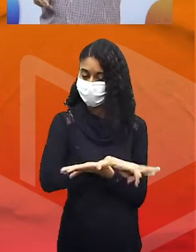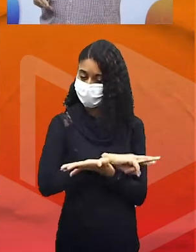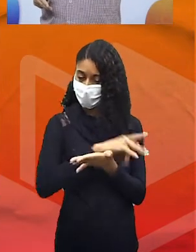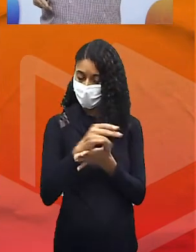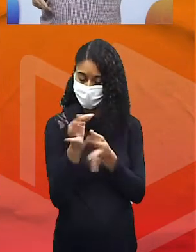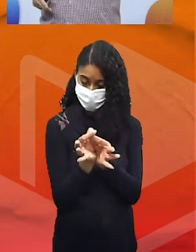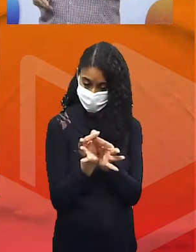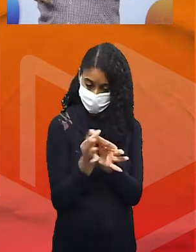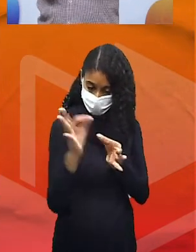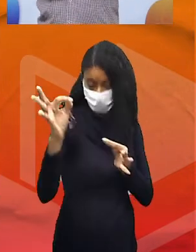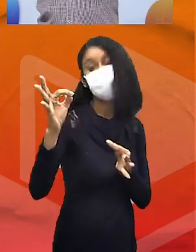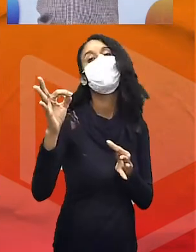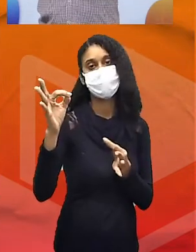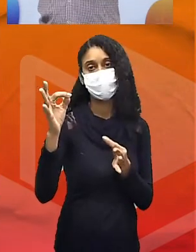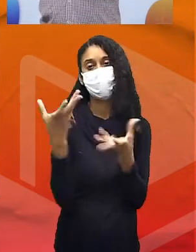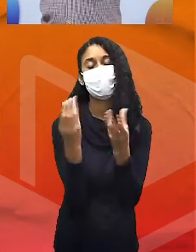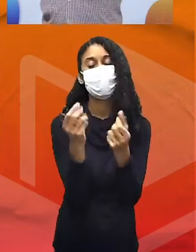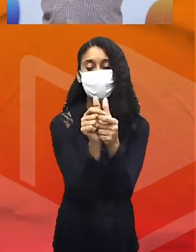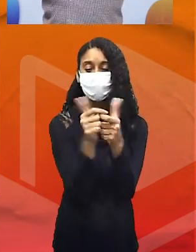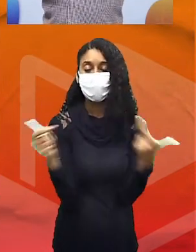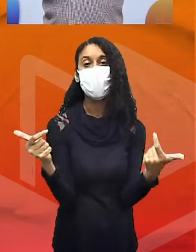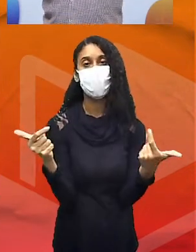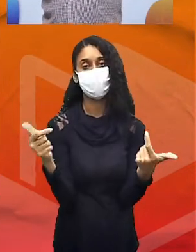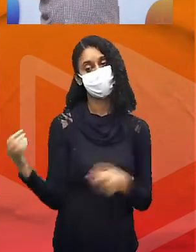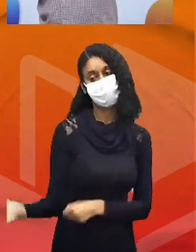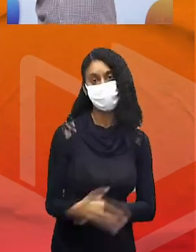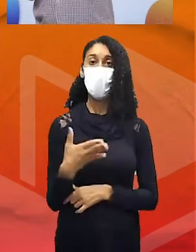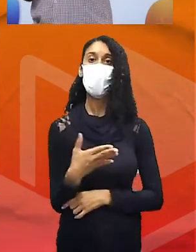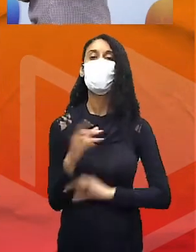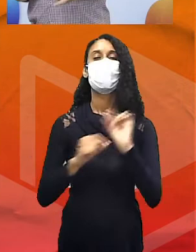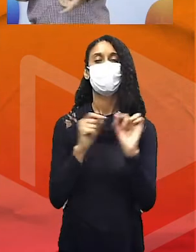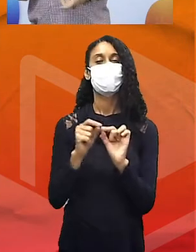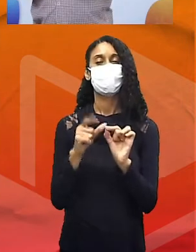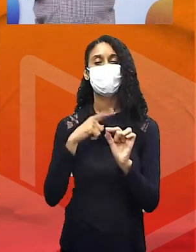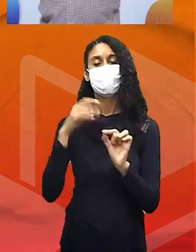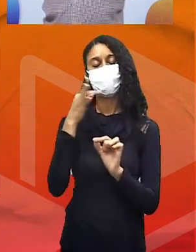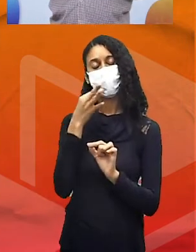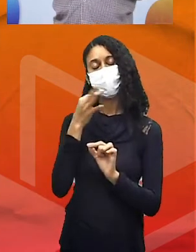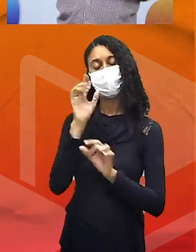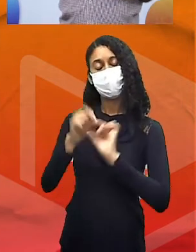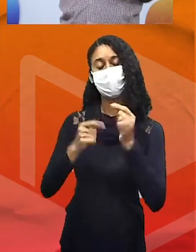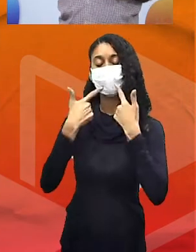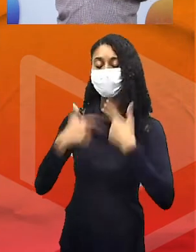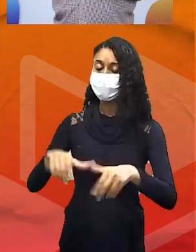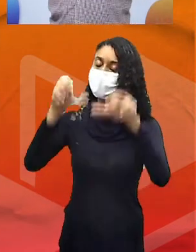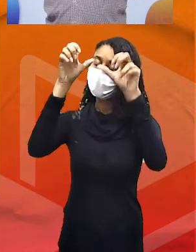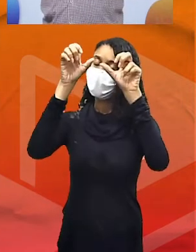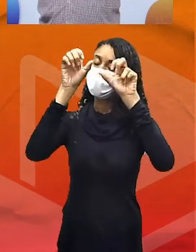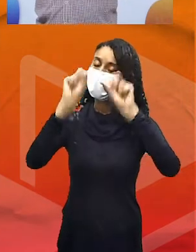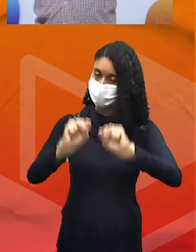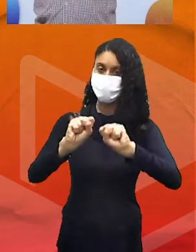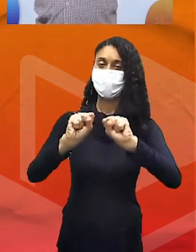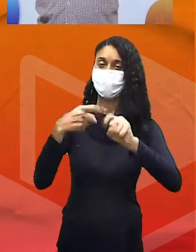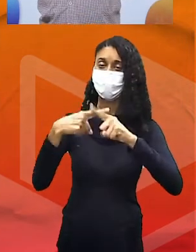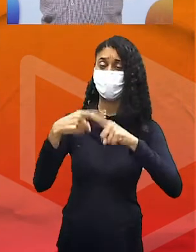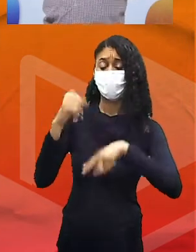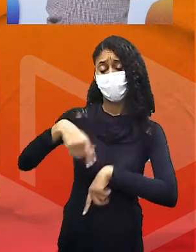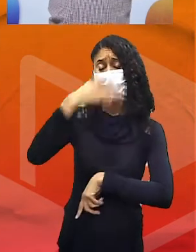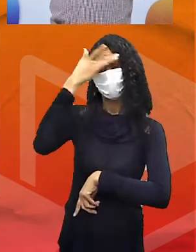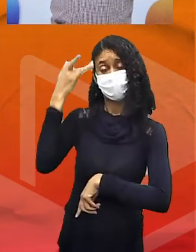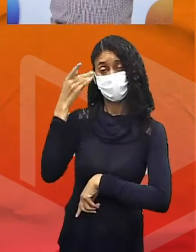inovadora, sobretudo inovadora, mas que recorre a conhecimentos linguísticos, já que ele era um homem que